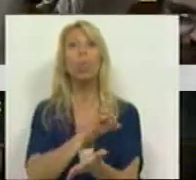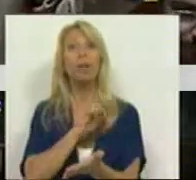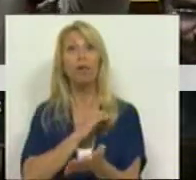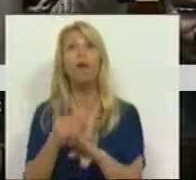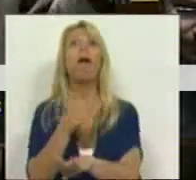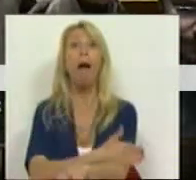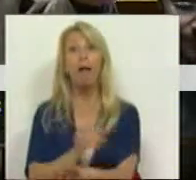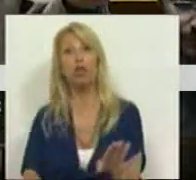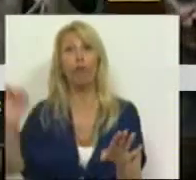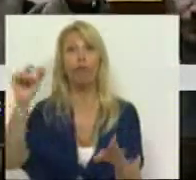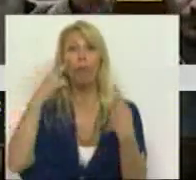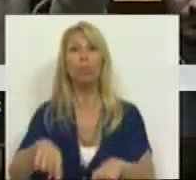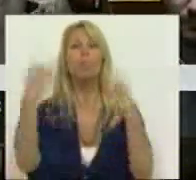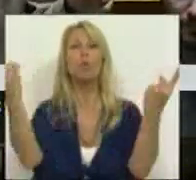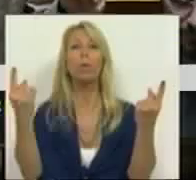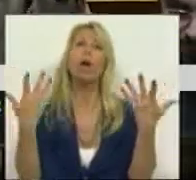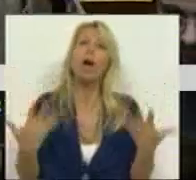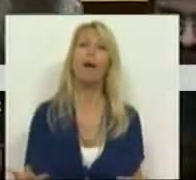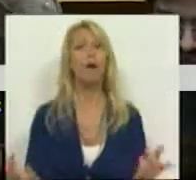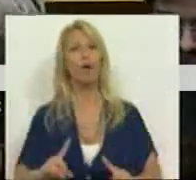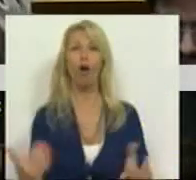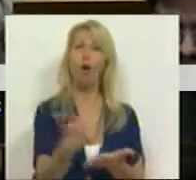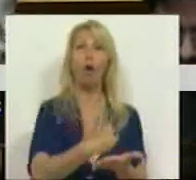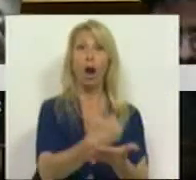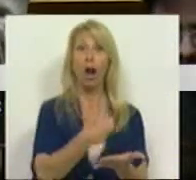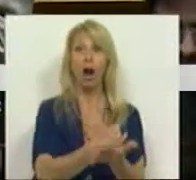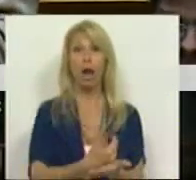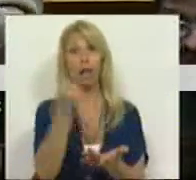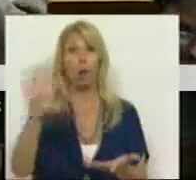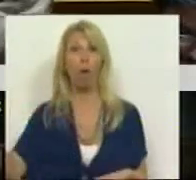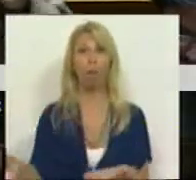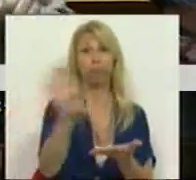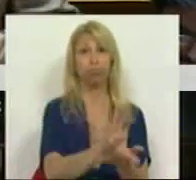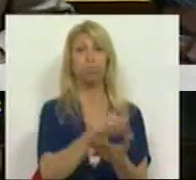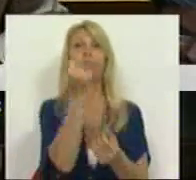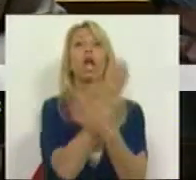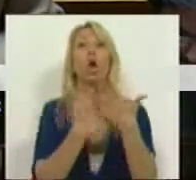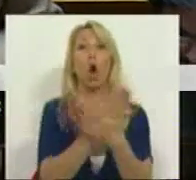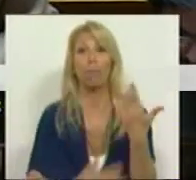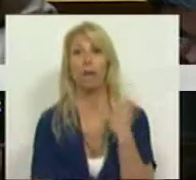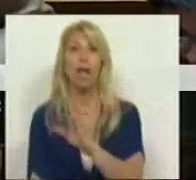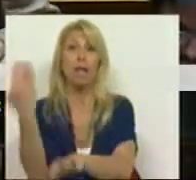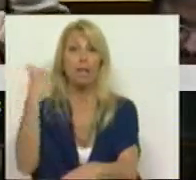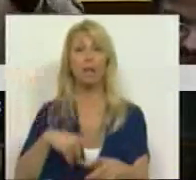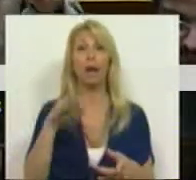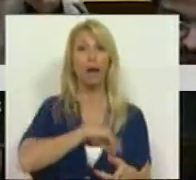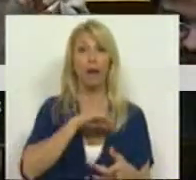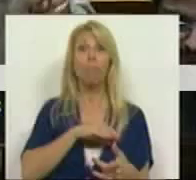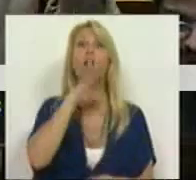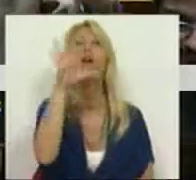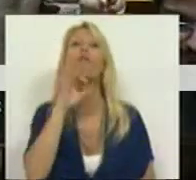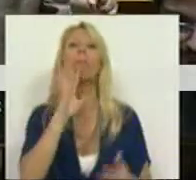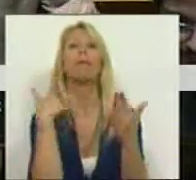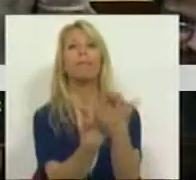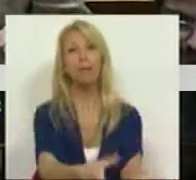do público, mas agora servem de rendas que são retiradas à economia, que são retiradas aos rendimentos das famílias para